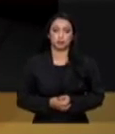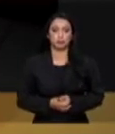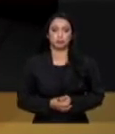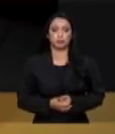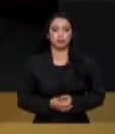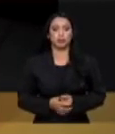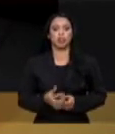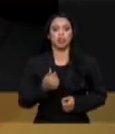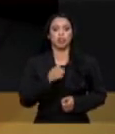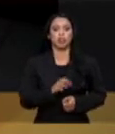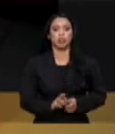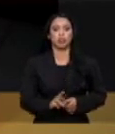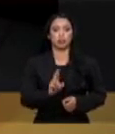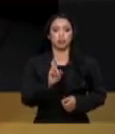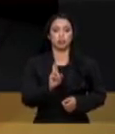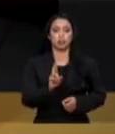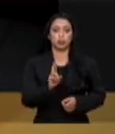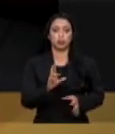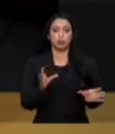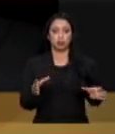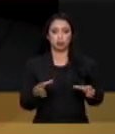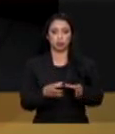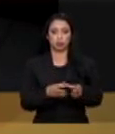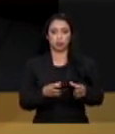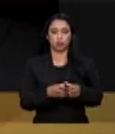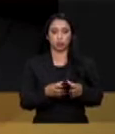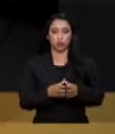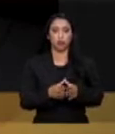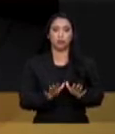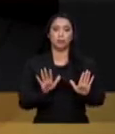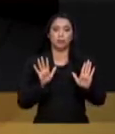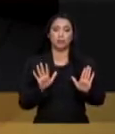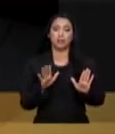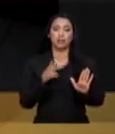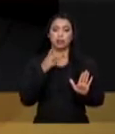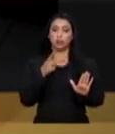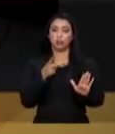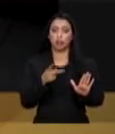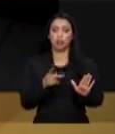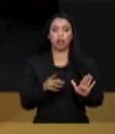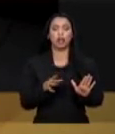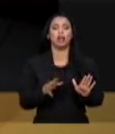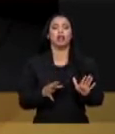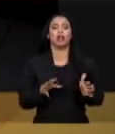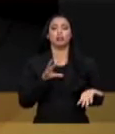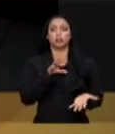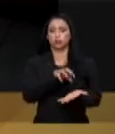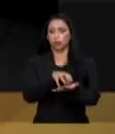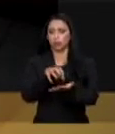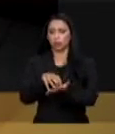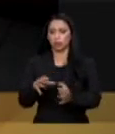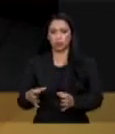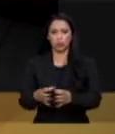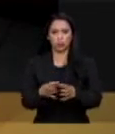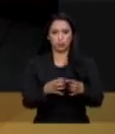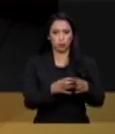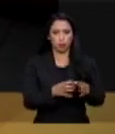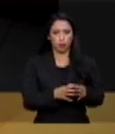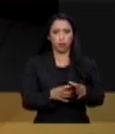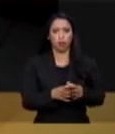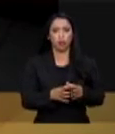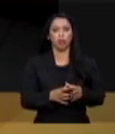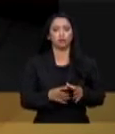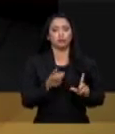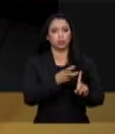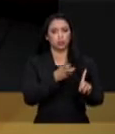nominalmente a Mupoíba, gostaria de estender simbolicamente a minha fala às organizações, comunidades e povos indígenas do